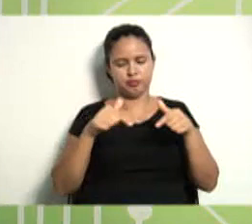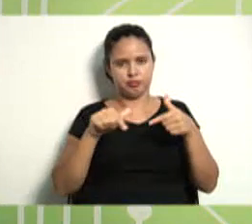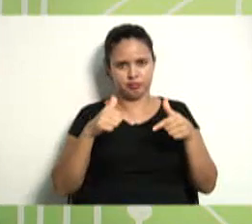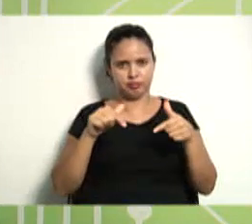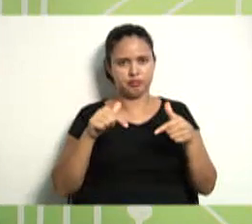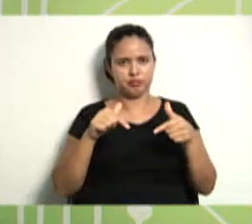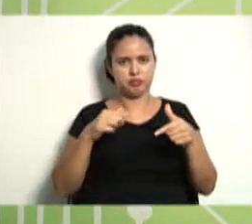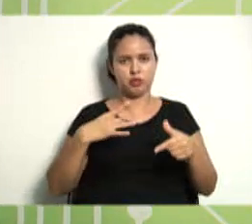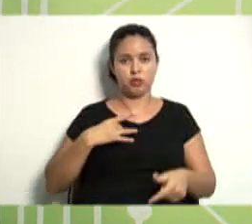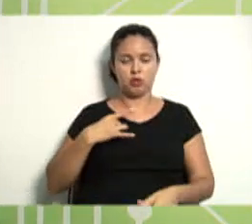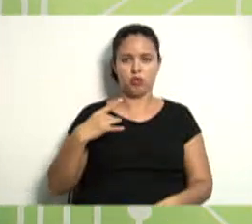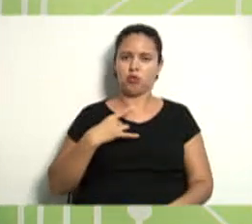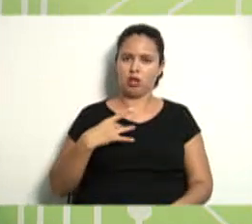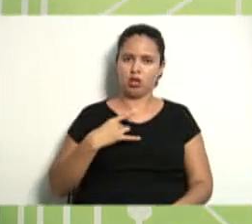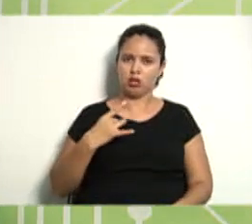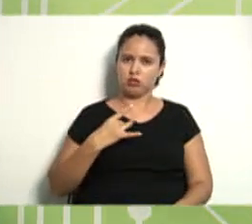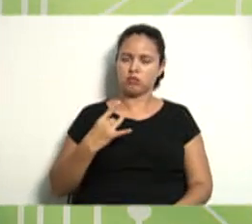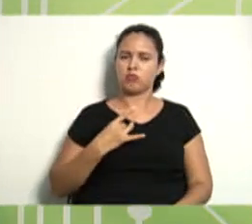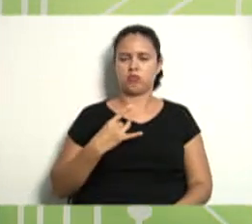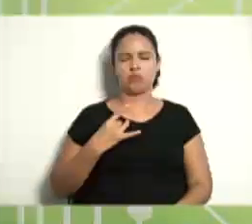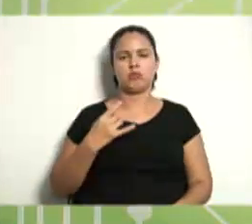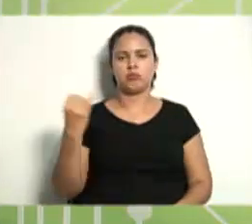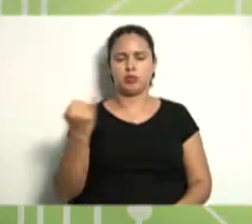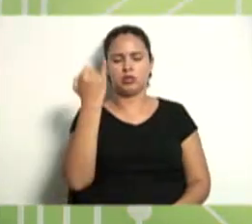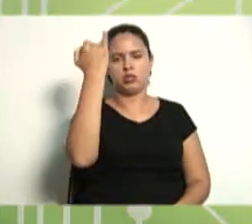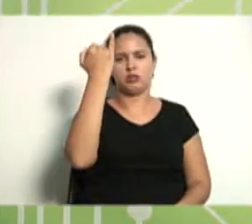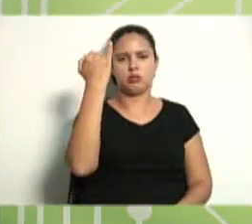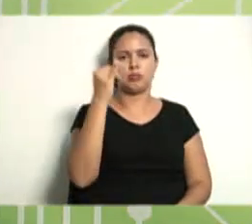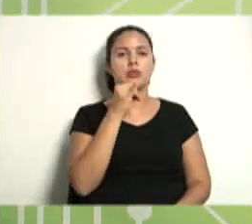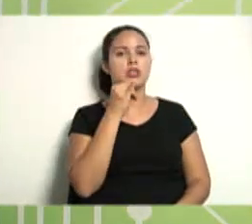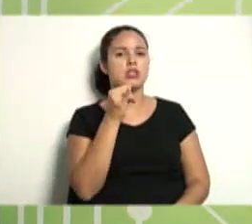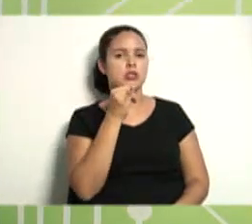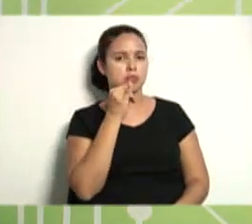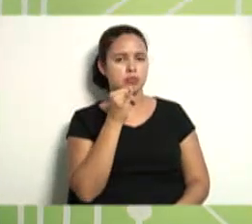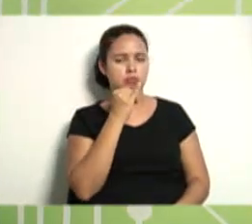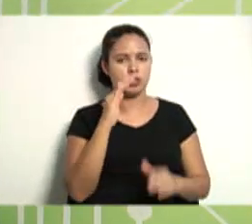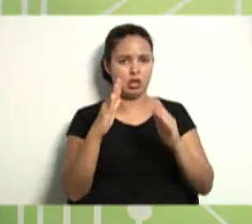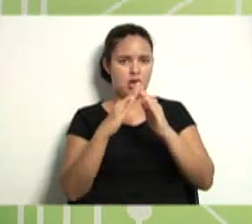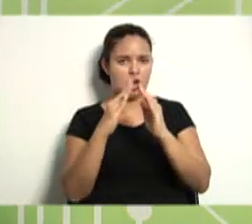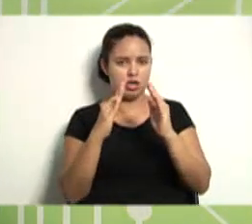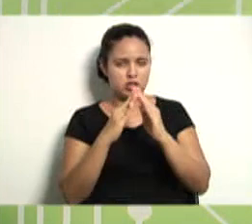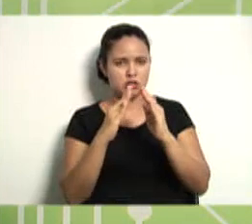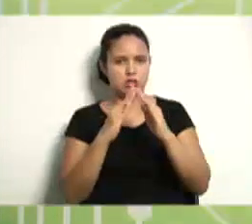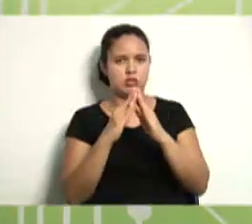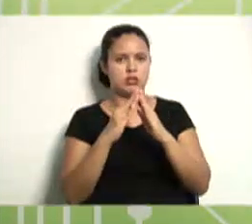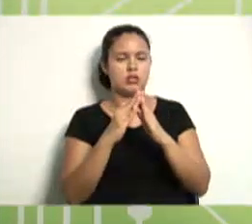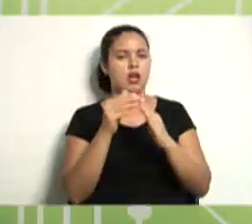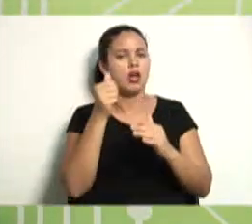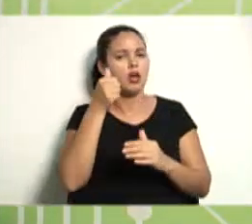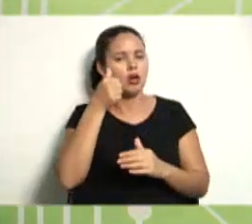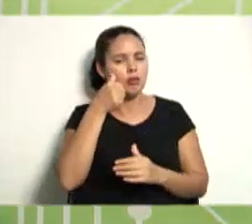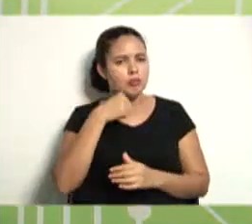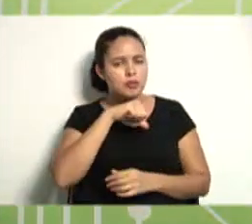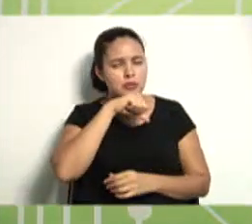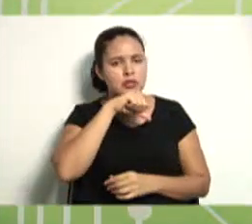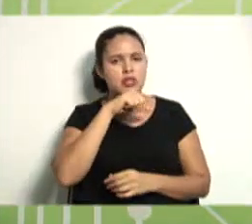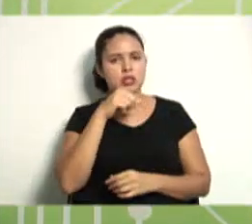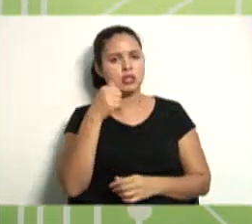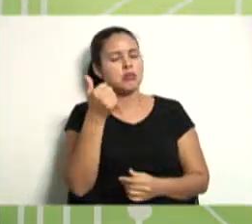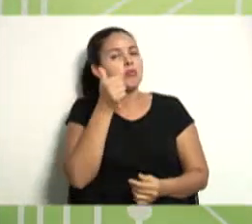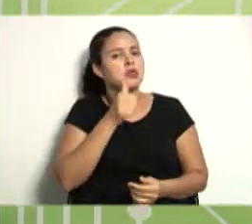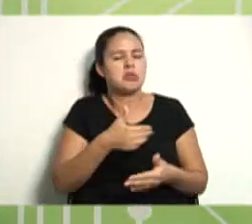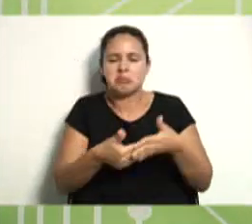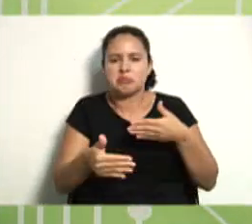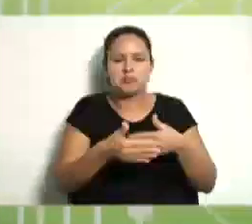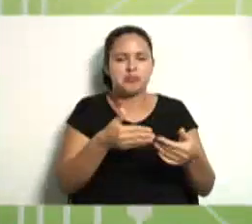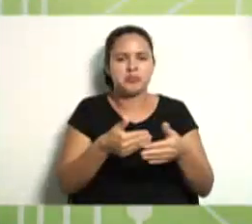mulheres realizam em casa, é um exemplo de trabalho não remunerado. Só é remunerado se eu contratar, assinar a carteira de